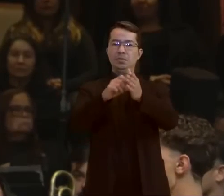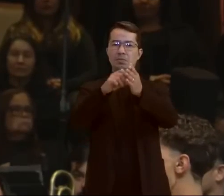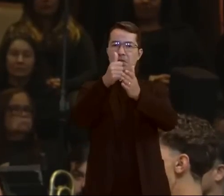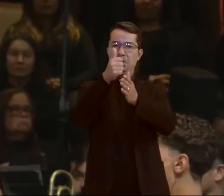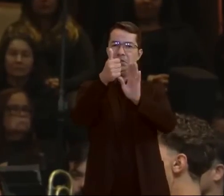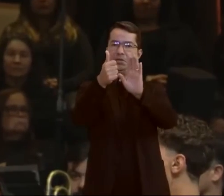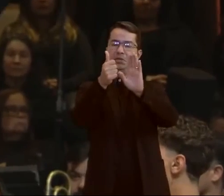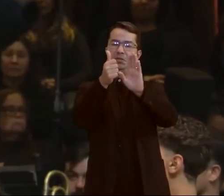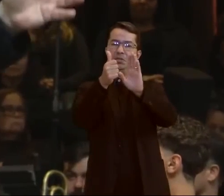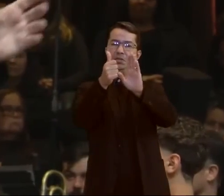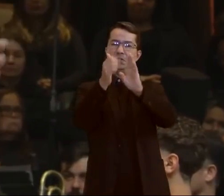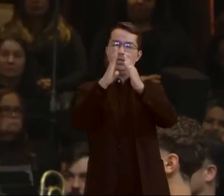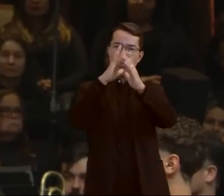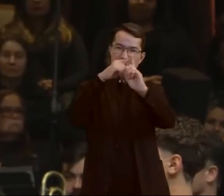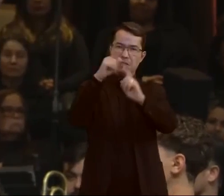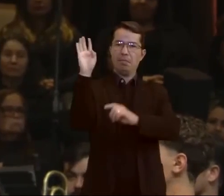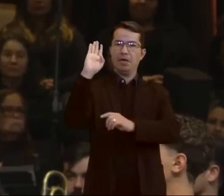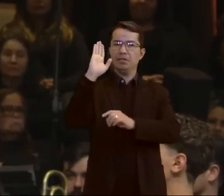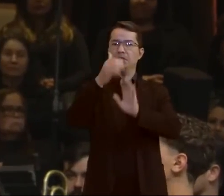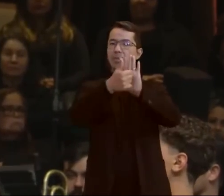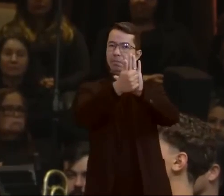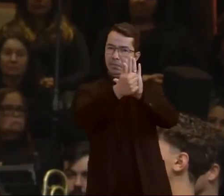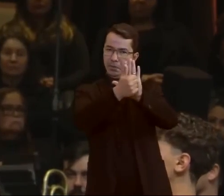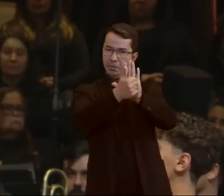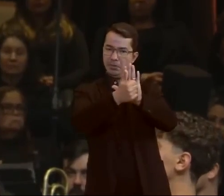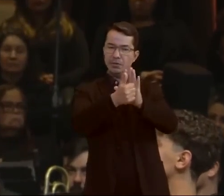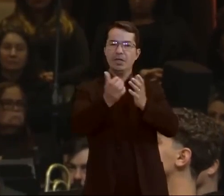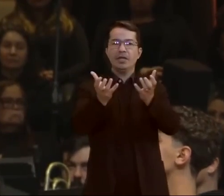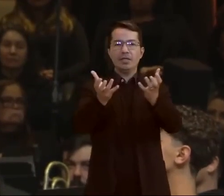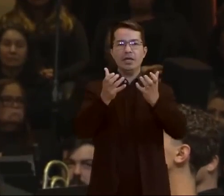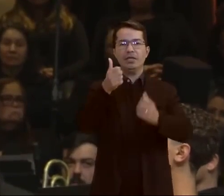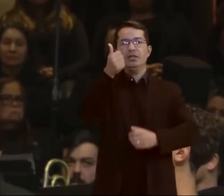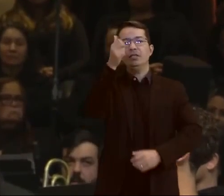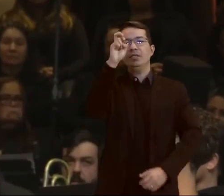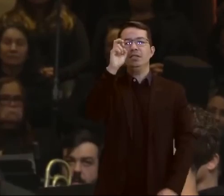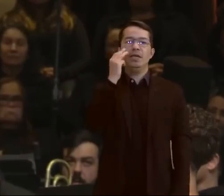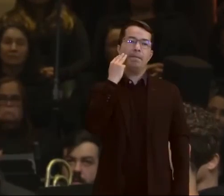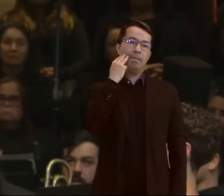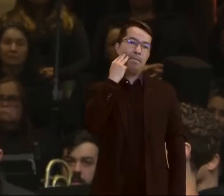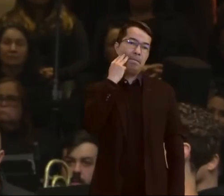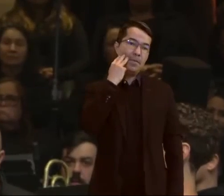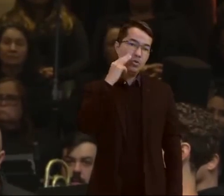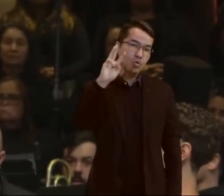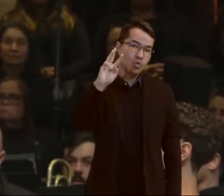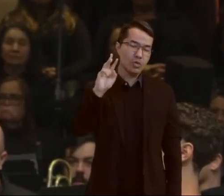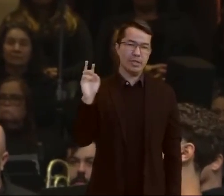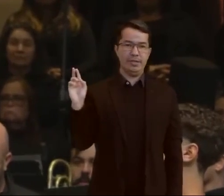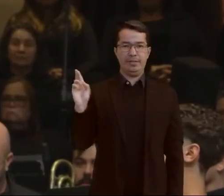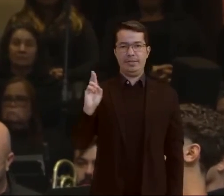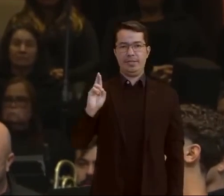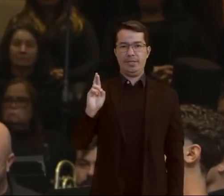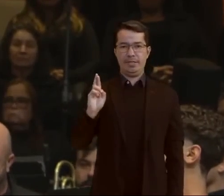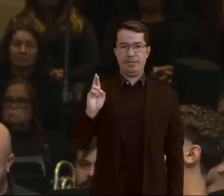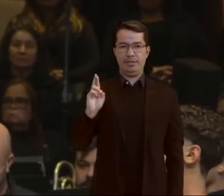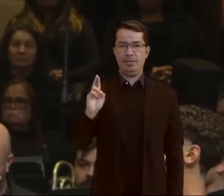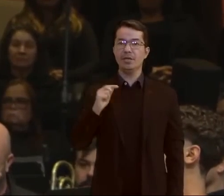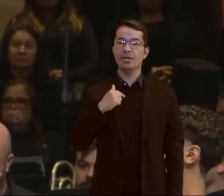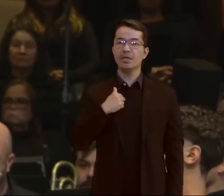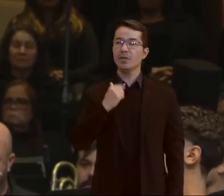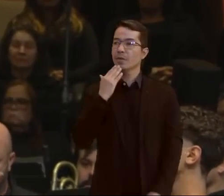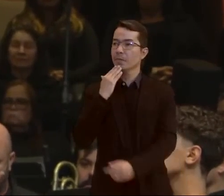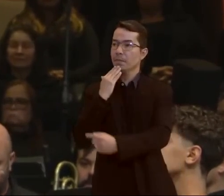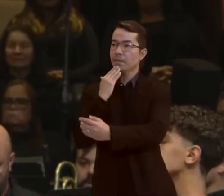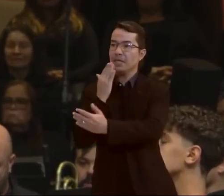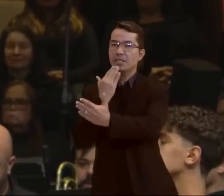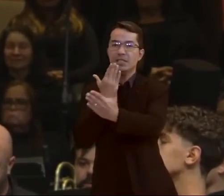levantar um empréstimo de 15 milhões de reais no Bradesco, que eu tinha coragem de pedir a casa dos